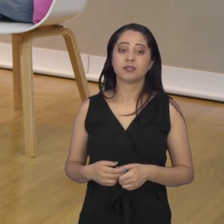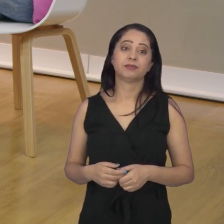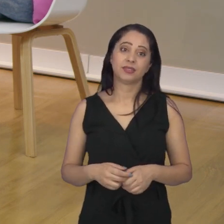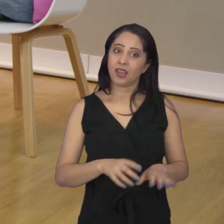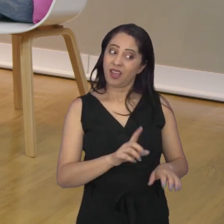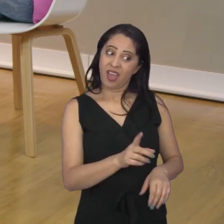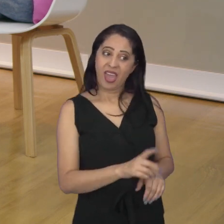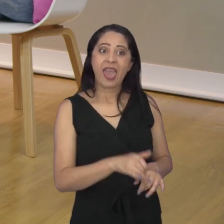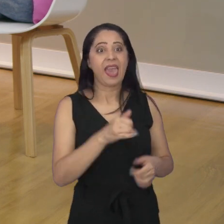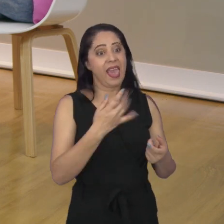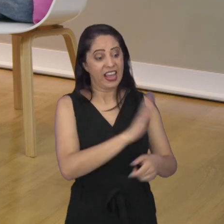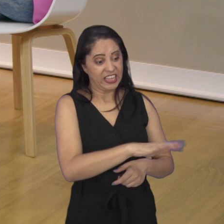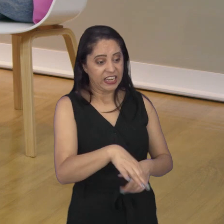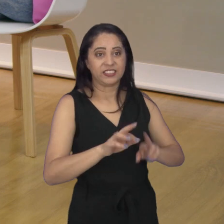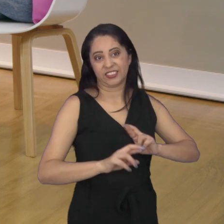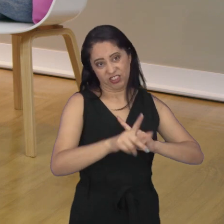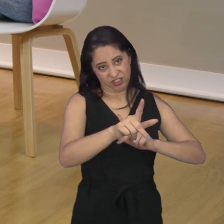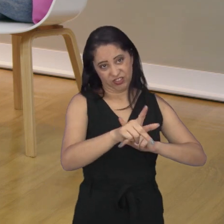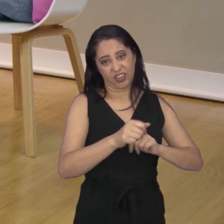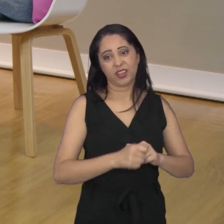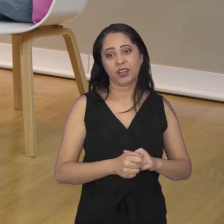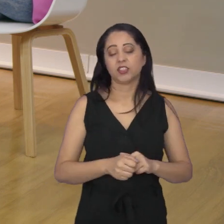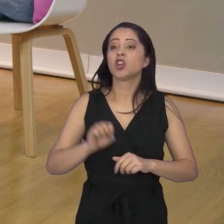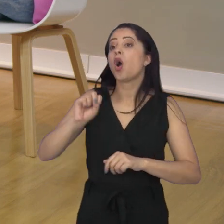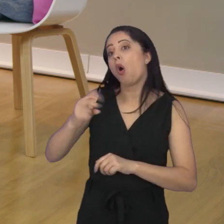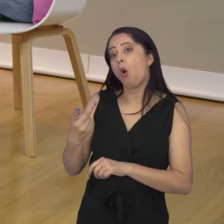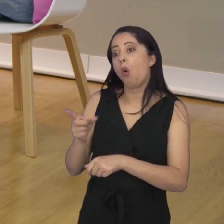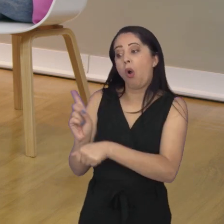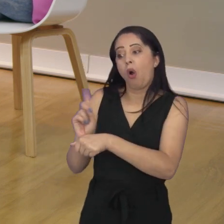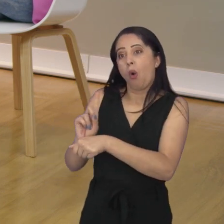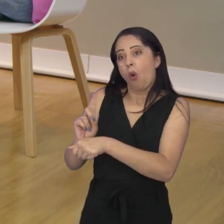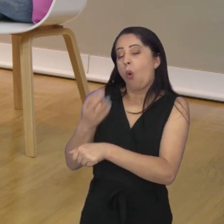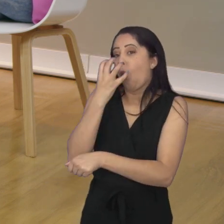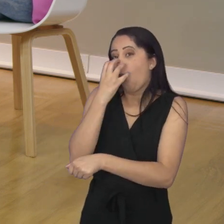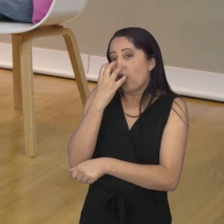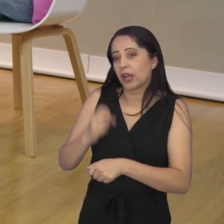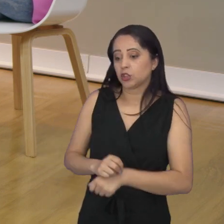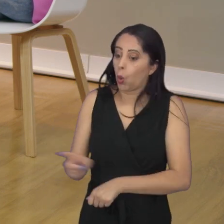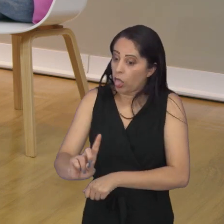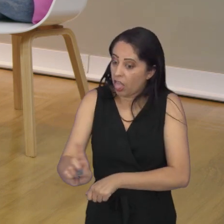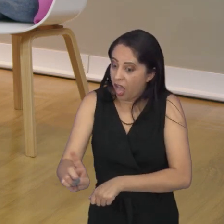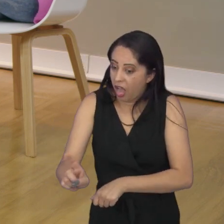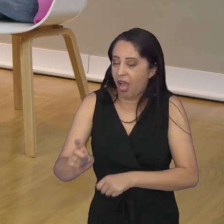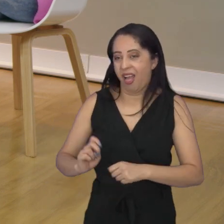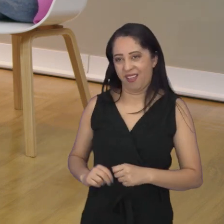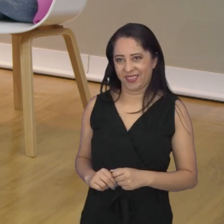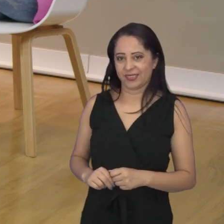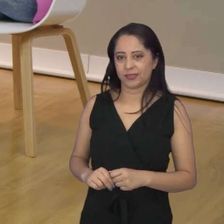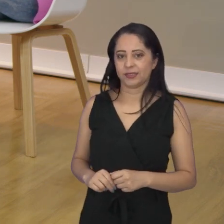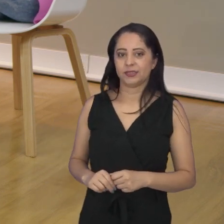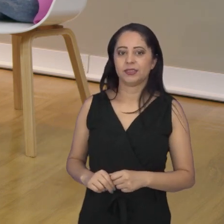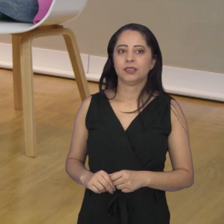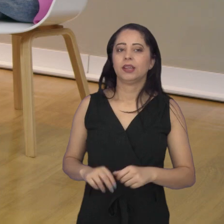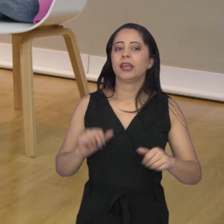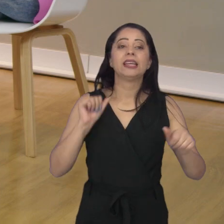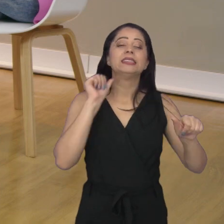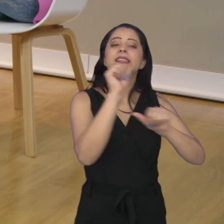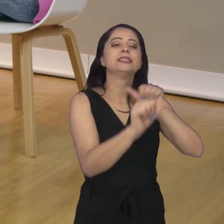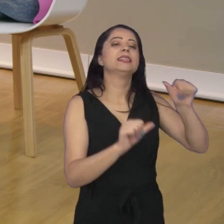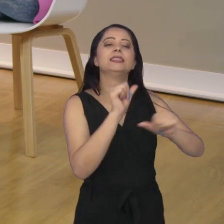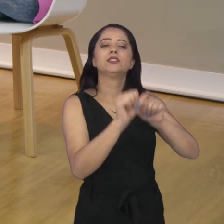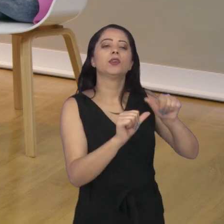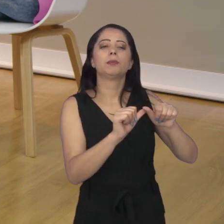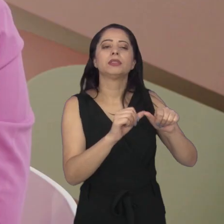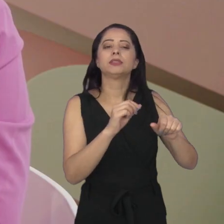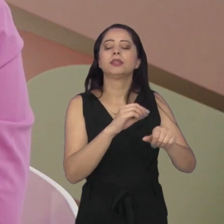Exatamente. Não Ou e com não. criança, ou com cachorro. Sim. Não pode, né? Então, Ótimo. não pode. E transformação? A